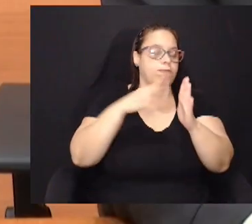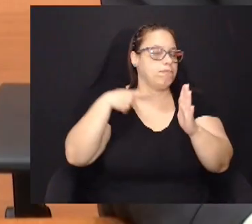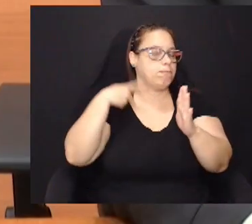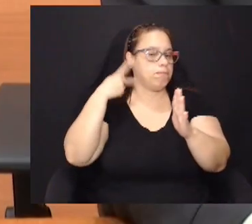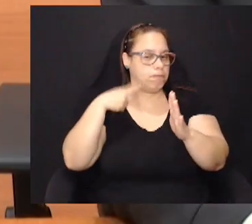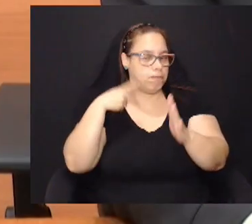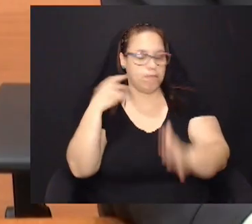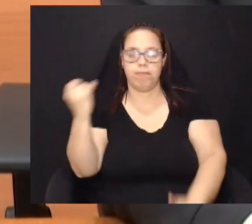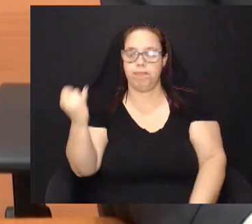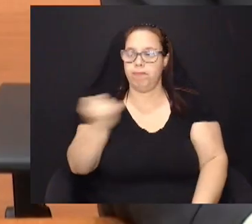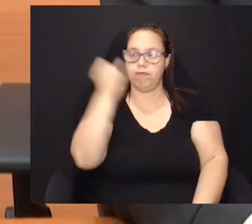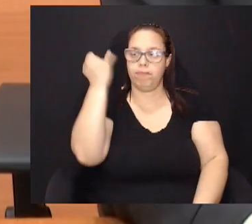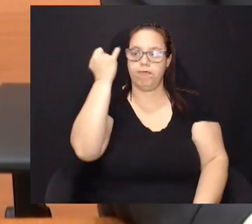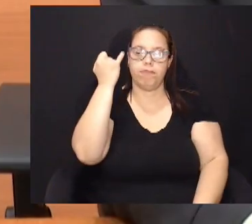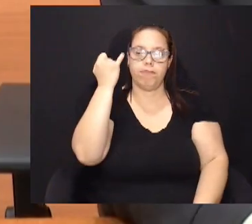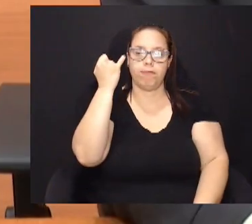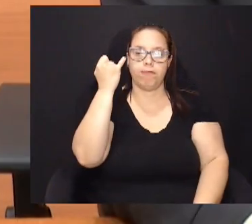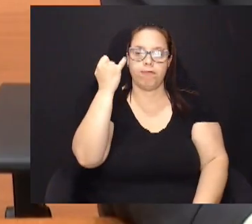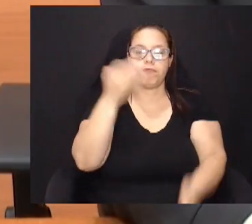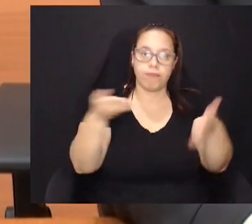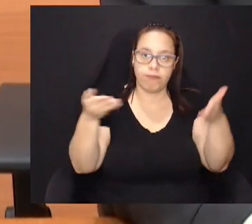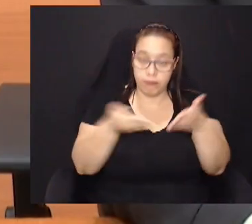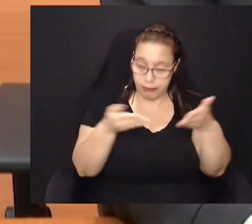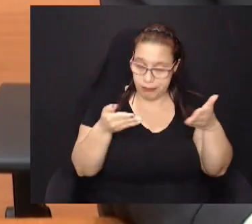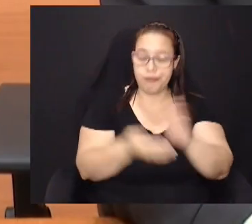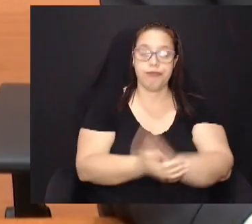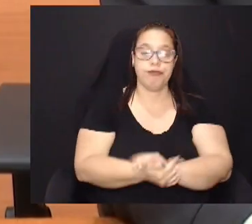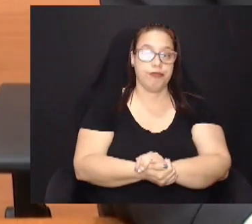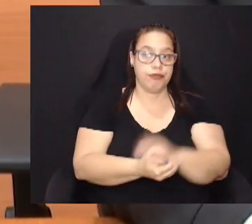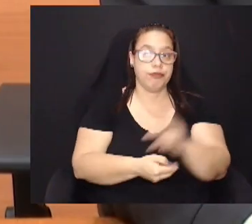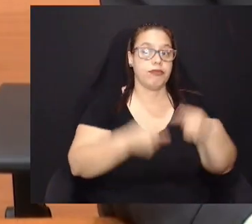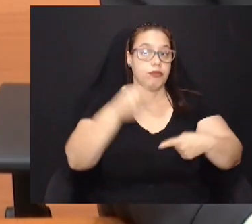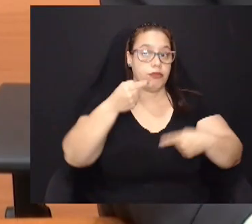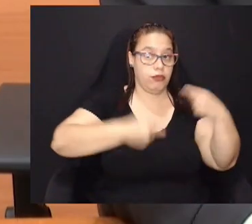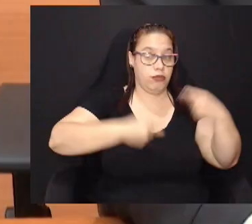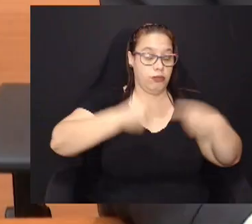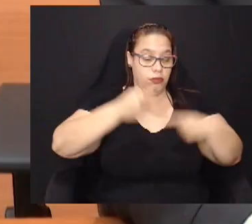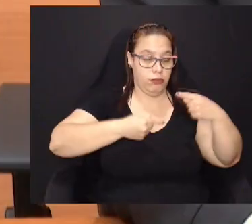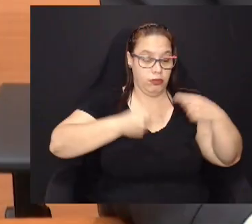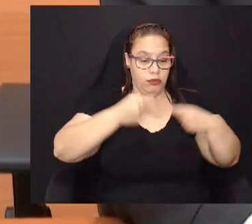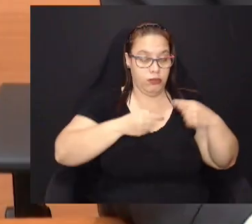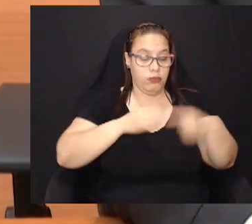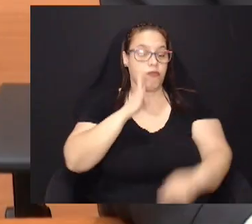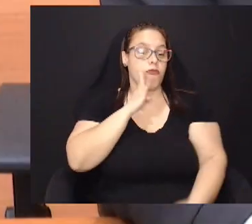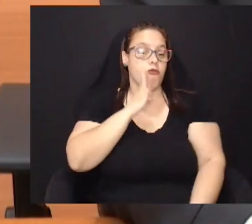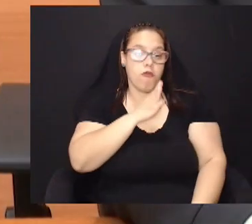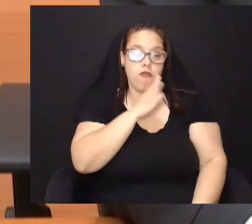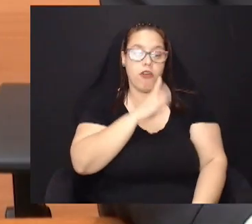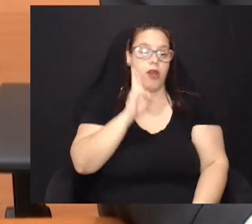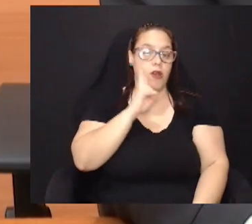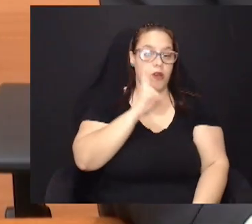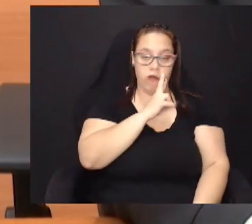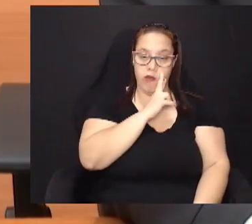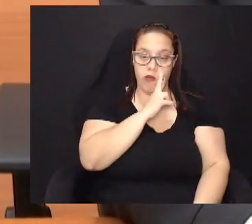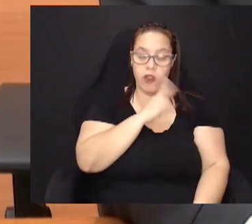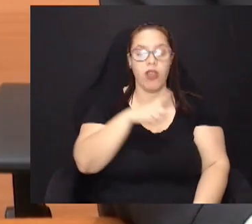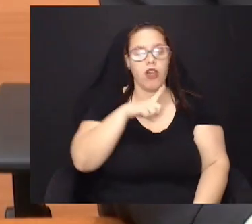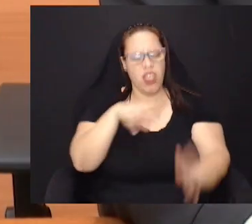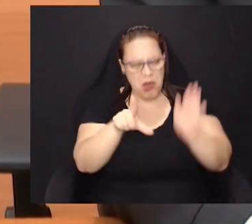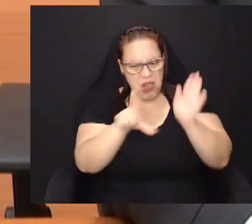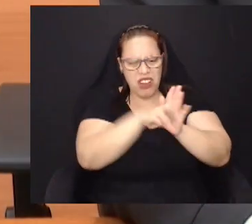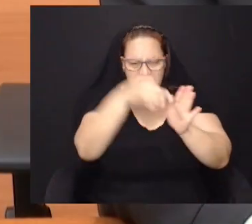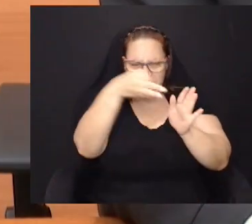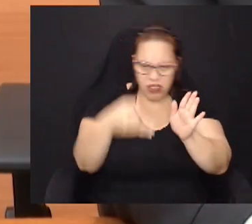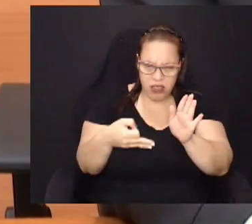importância dessa frente parlamentar hoje na discussão, aí, juntamente com os bares e restaurantes, para que a gente tenha uma legislação